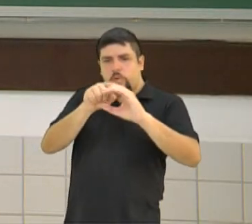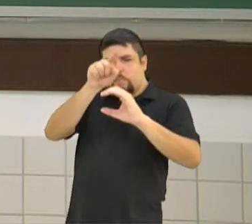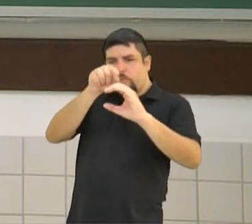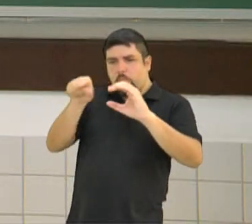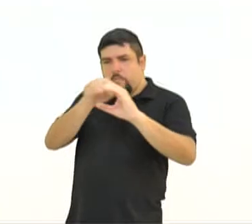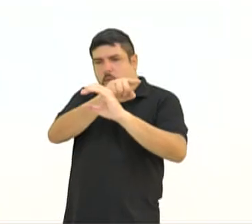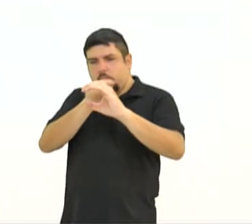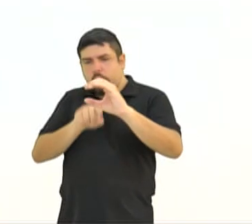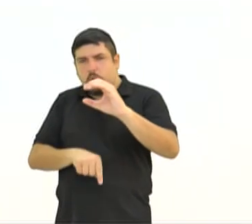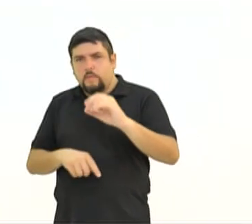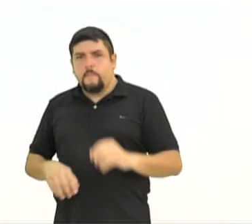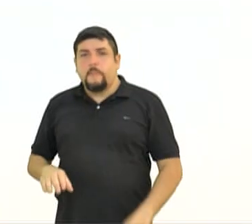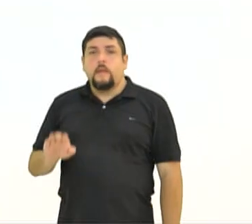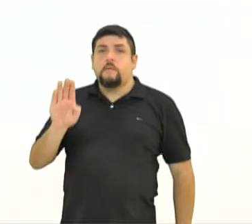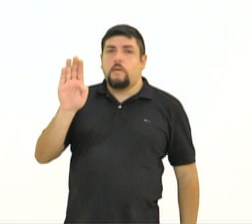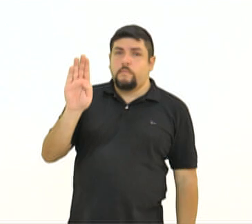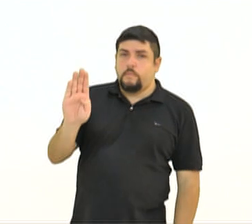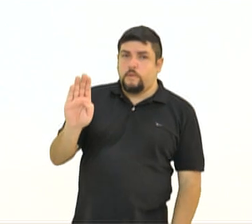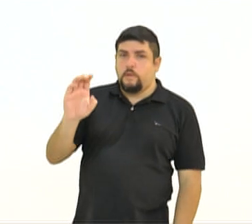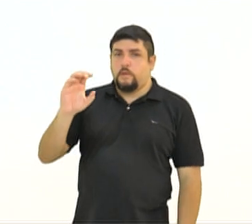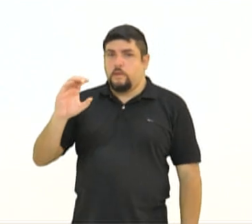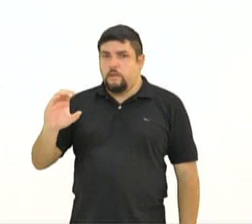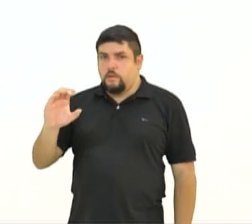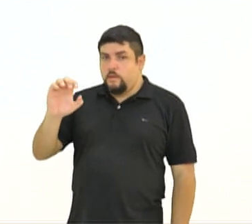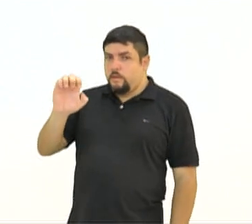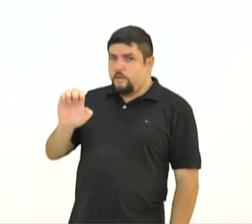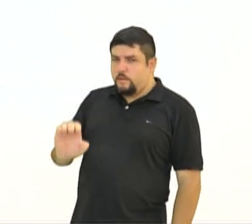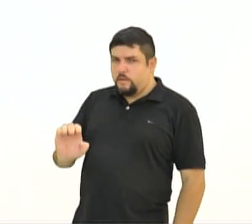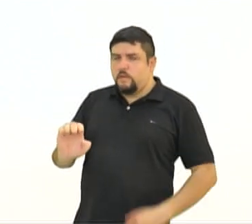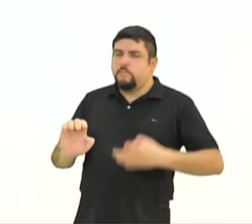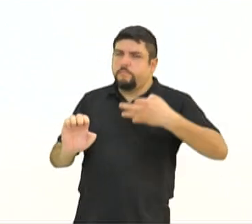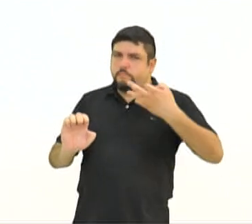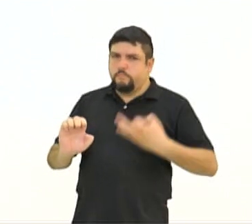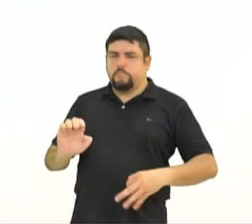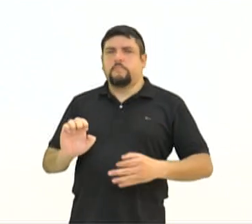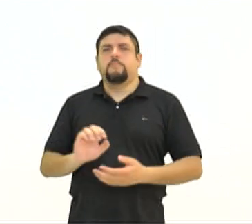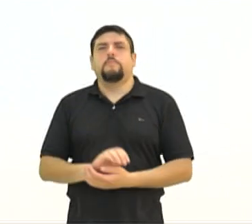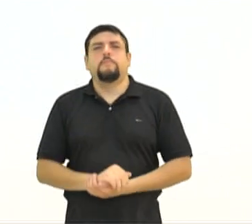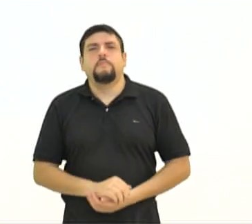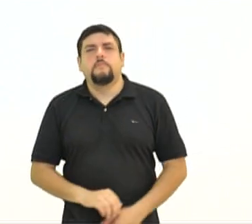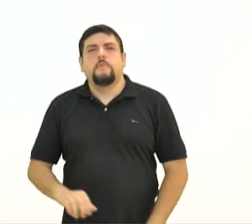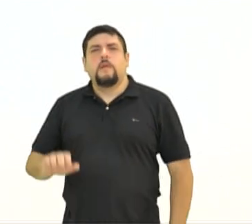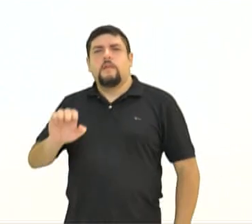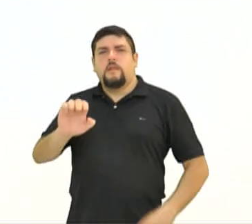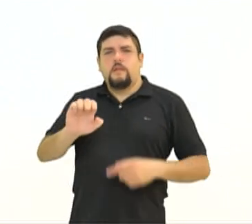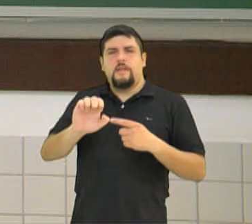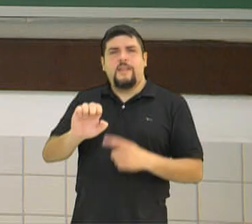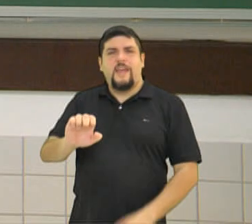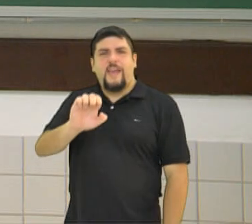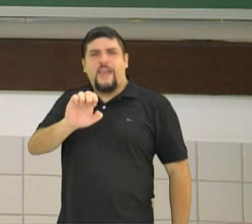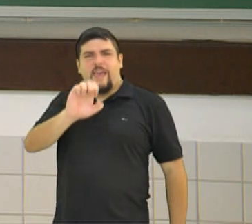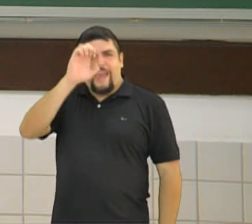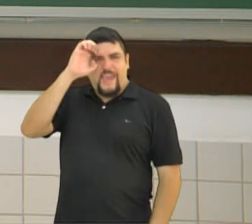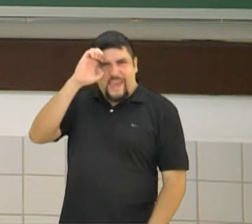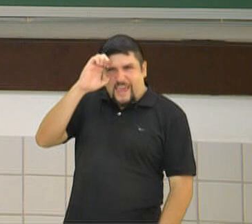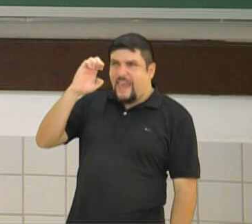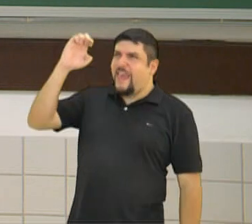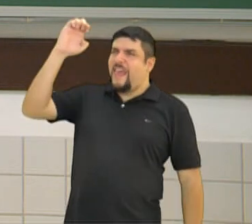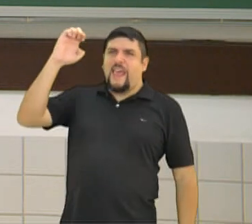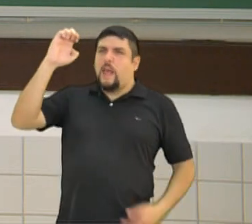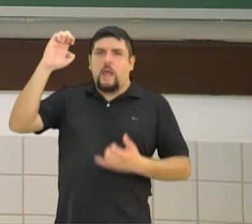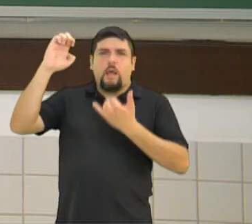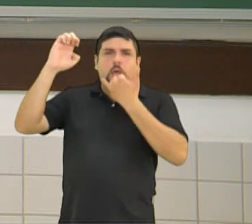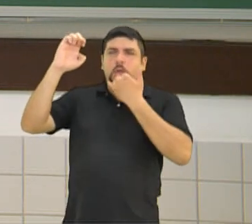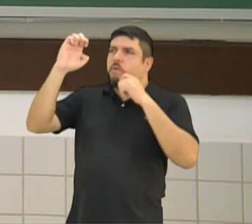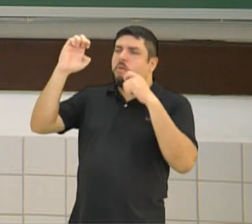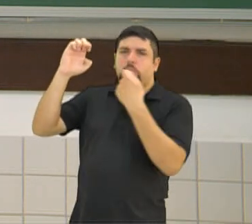Então, letra B, letra C e letra E, galera. Letra E de inteligente também